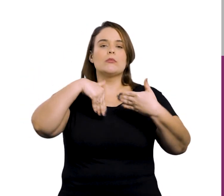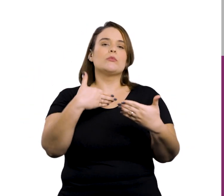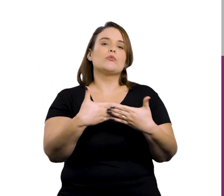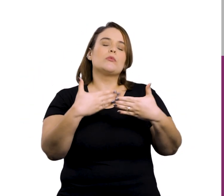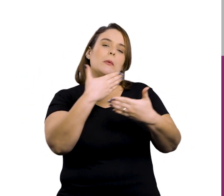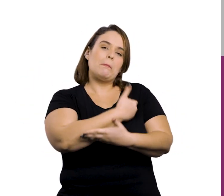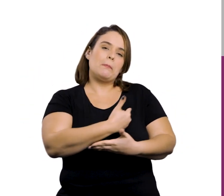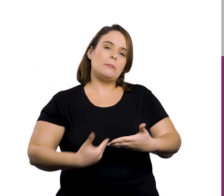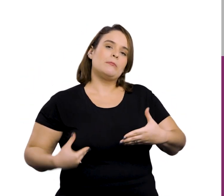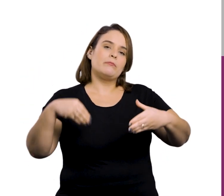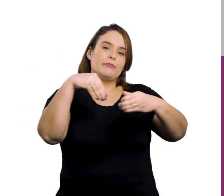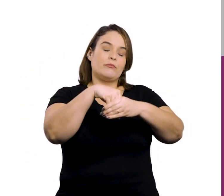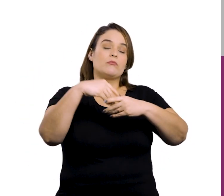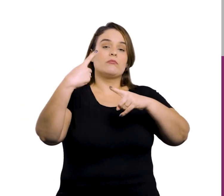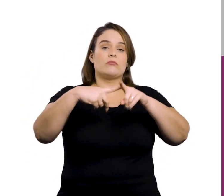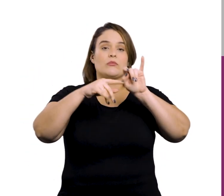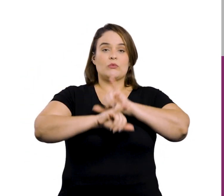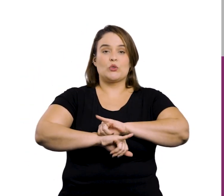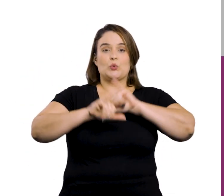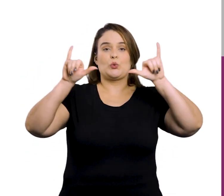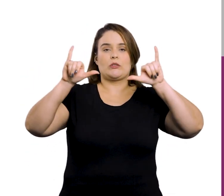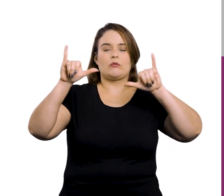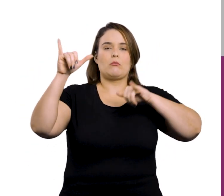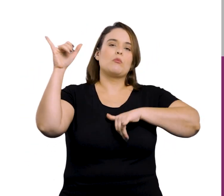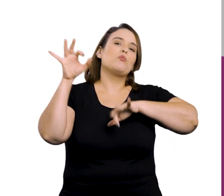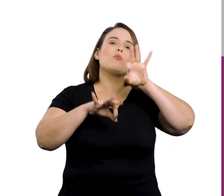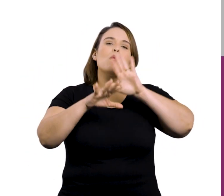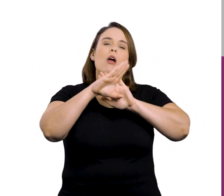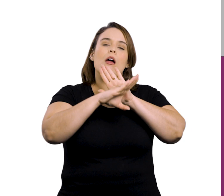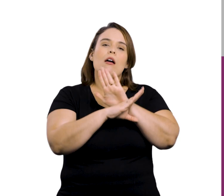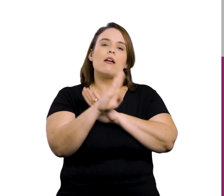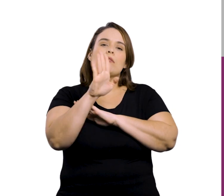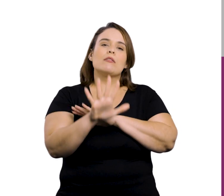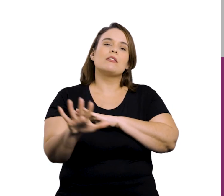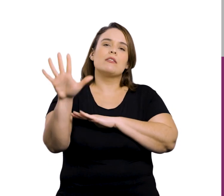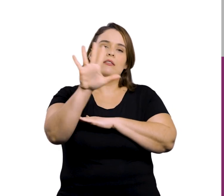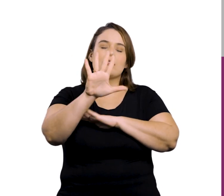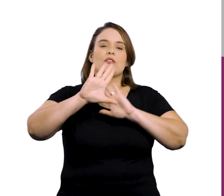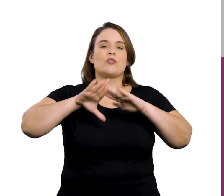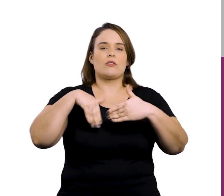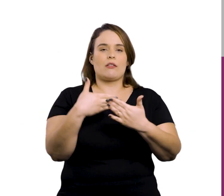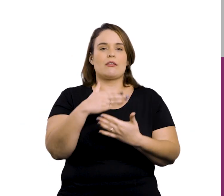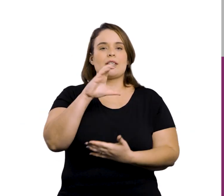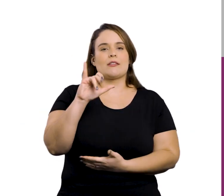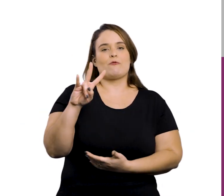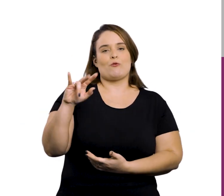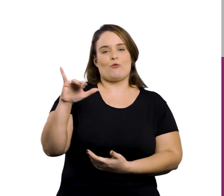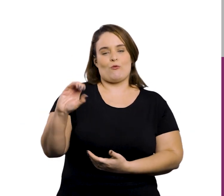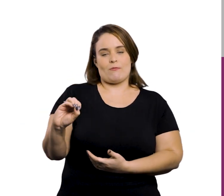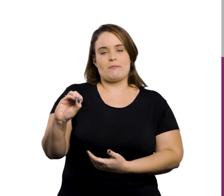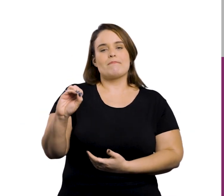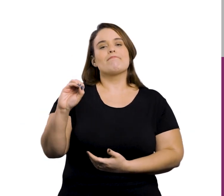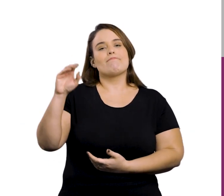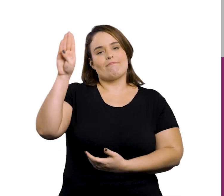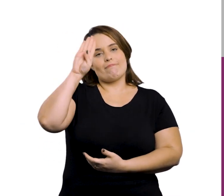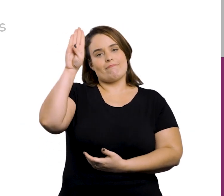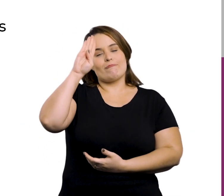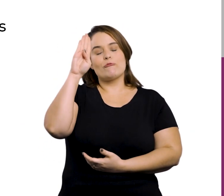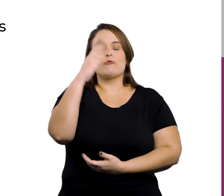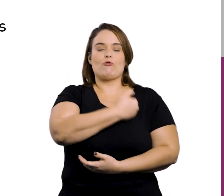militarização das escolas públicas, por conta do anúncio do Programa Nacional das Escolas Cívico-Militares do governo